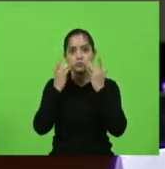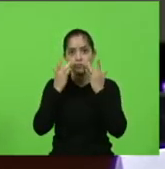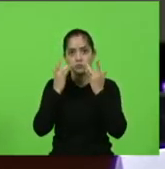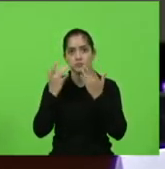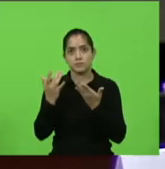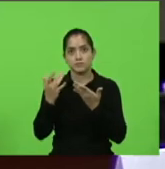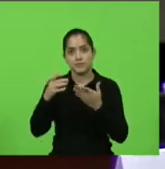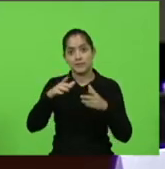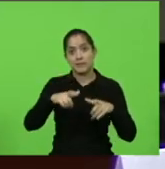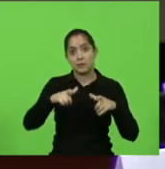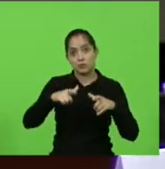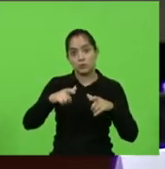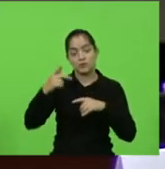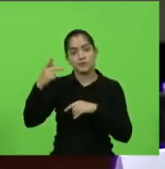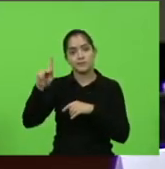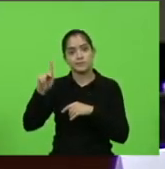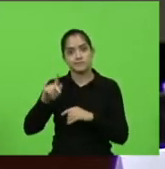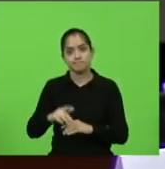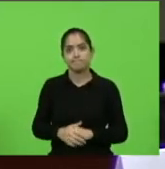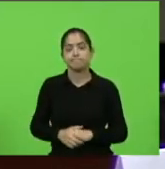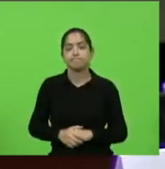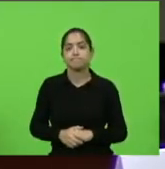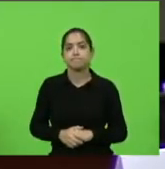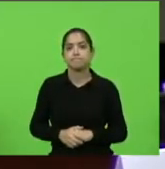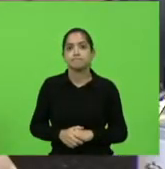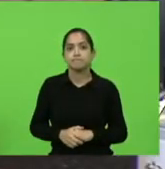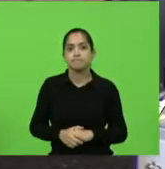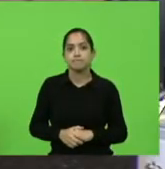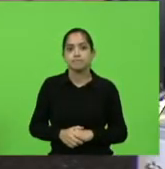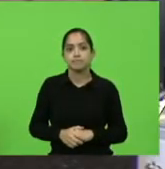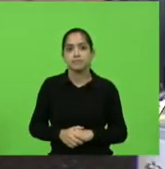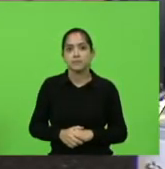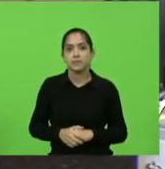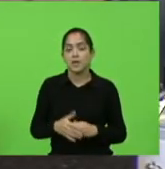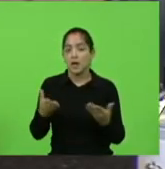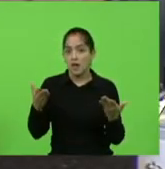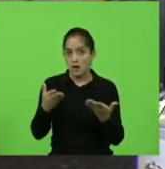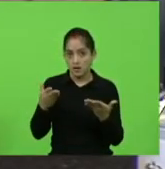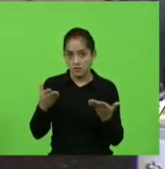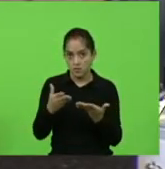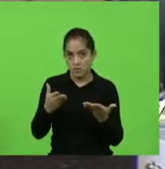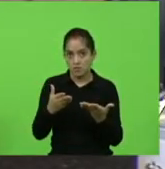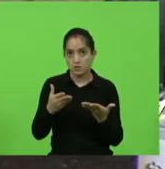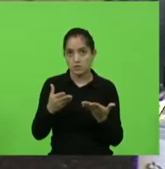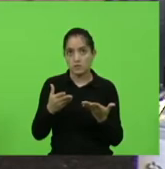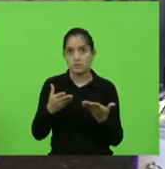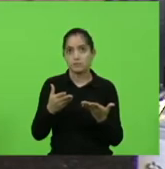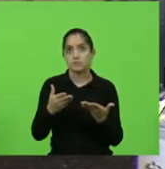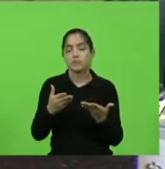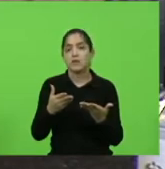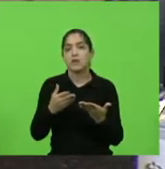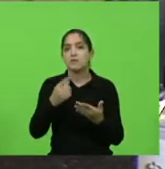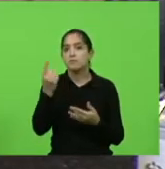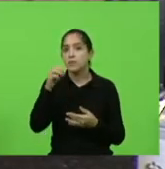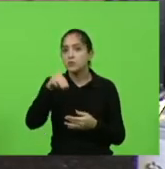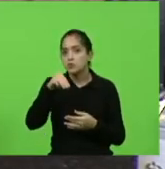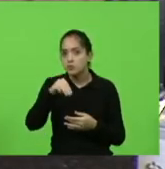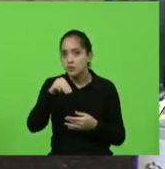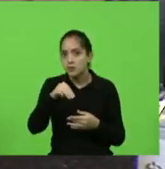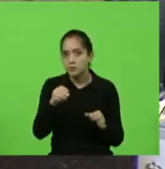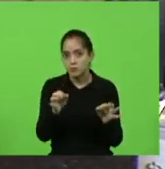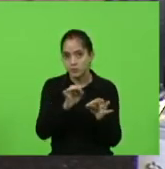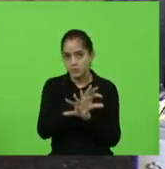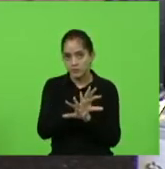dele. Obrigado. Eu deixo esse apelo emocionado. Concede mais 1 minuto, senhor presidente, para me fazer a minha conclusão,